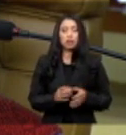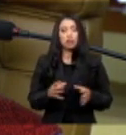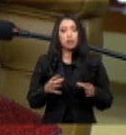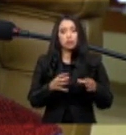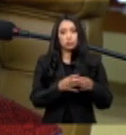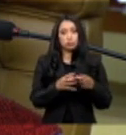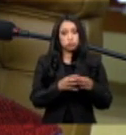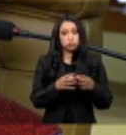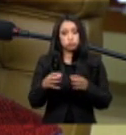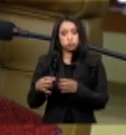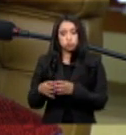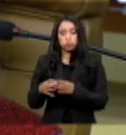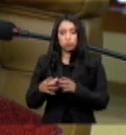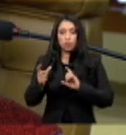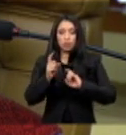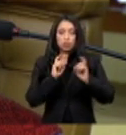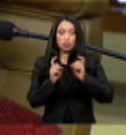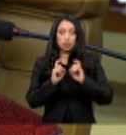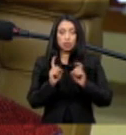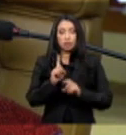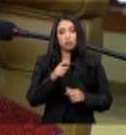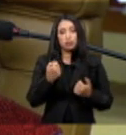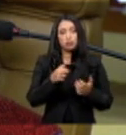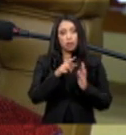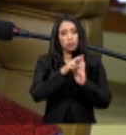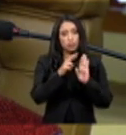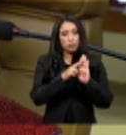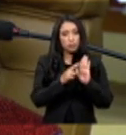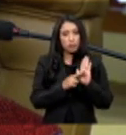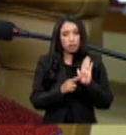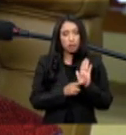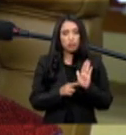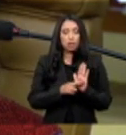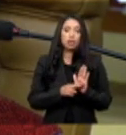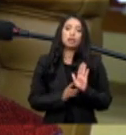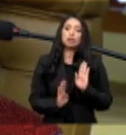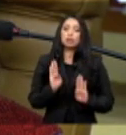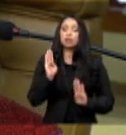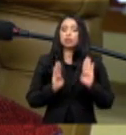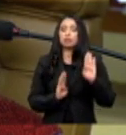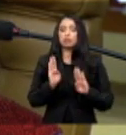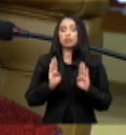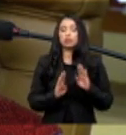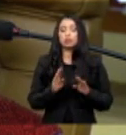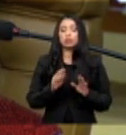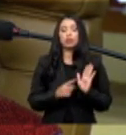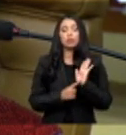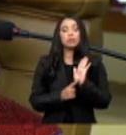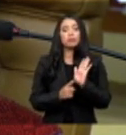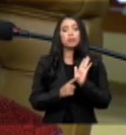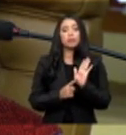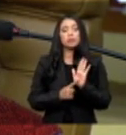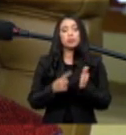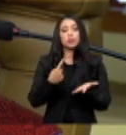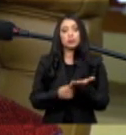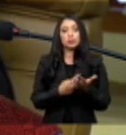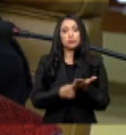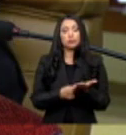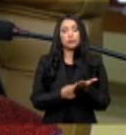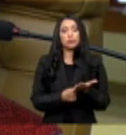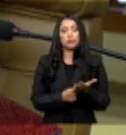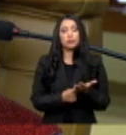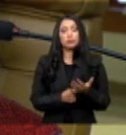da administração, sem que sejam observadas as regras da licitação. Para demonstrar o cumprimento dos